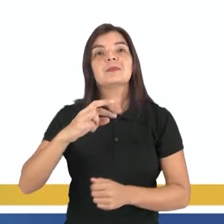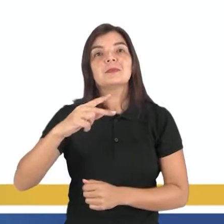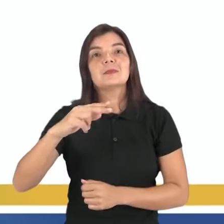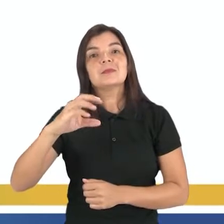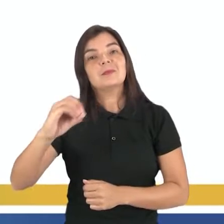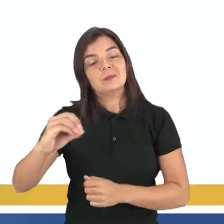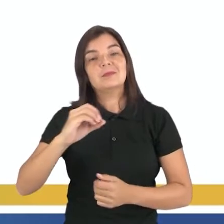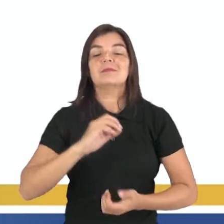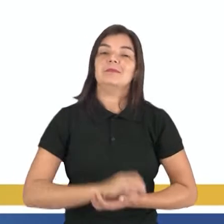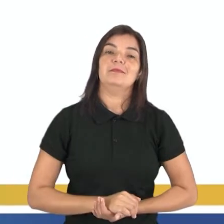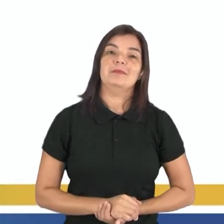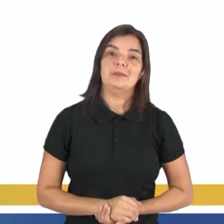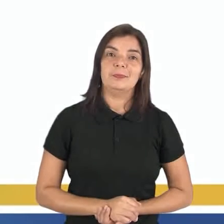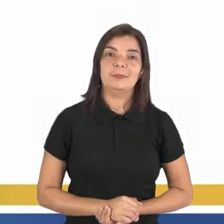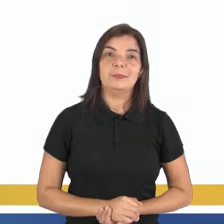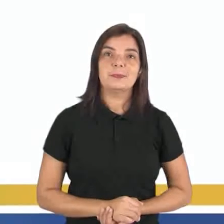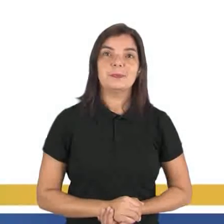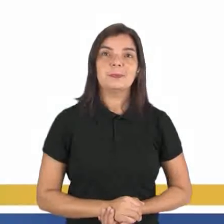e zero, certinho?